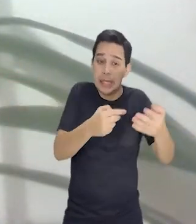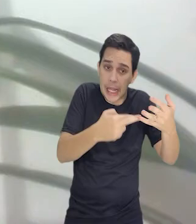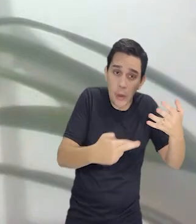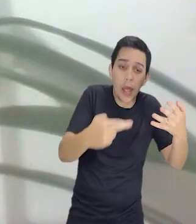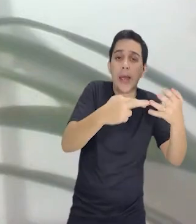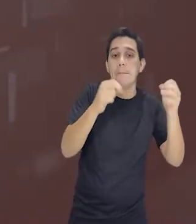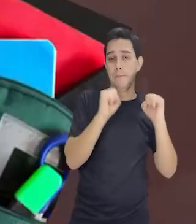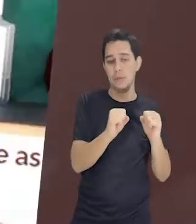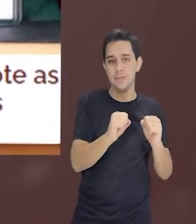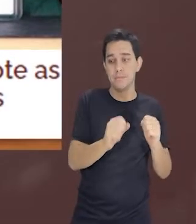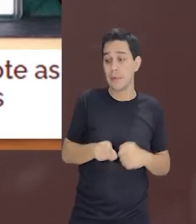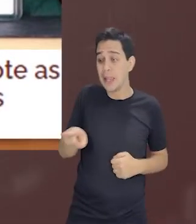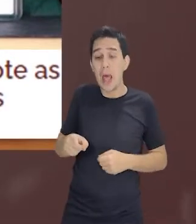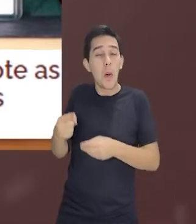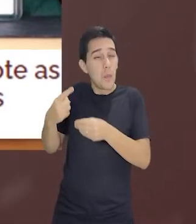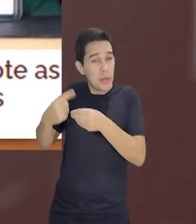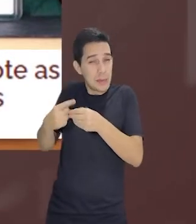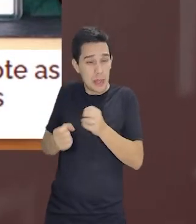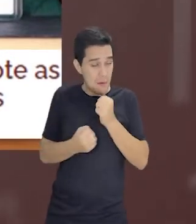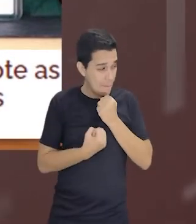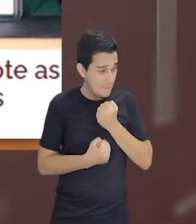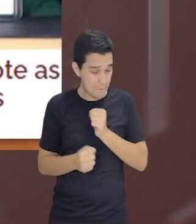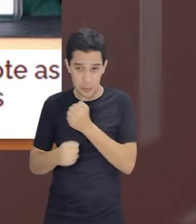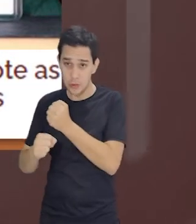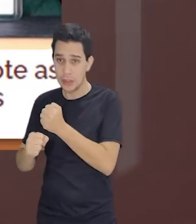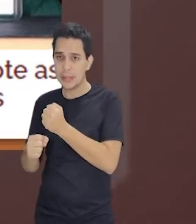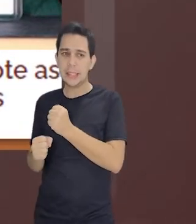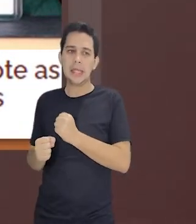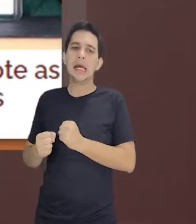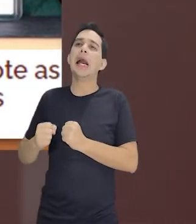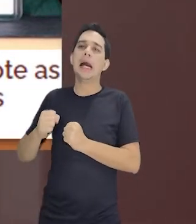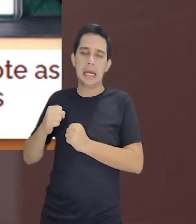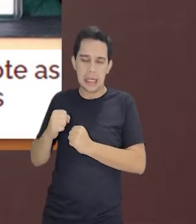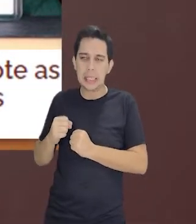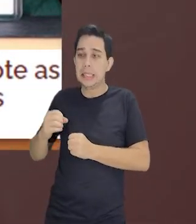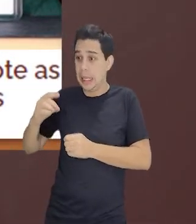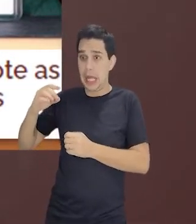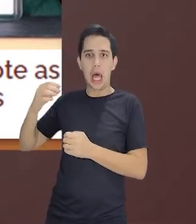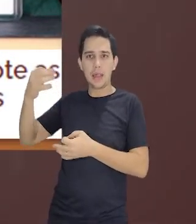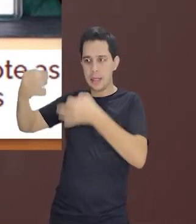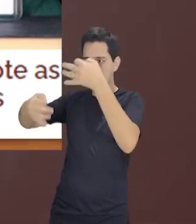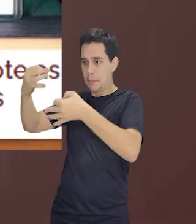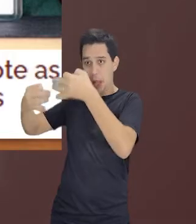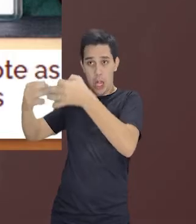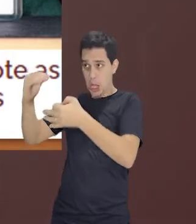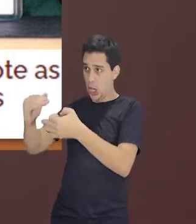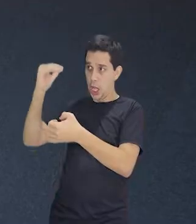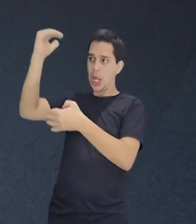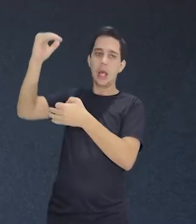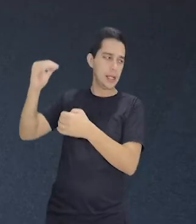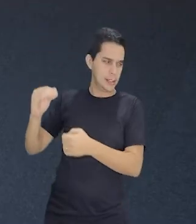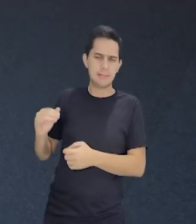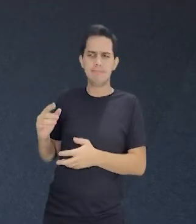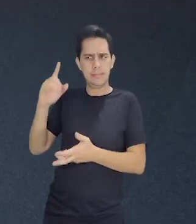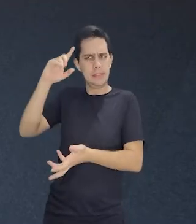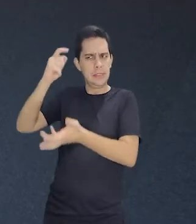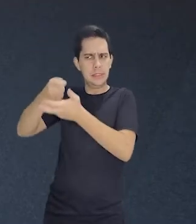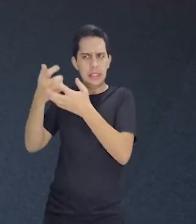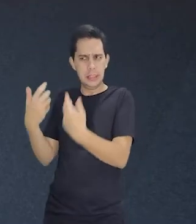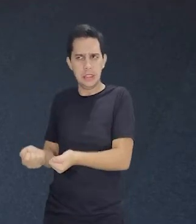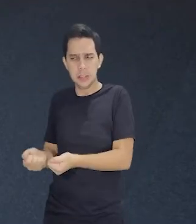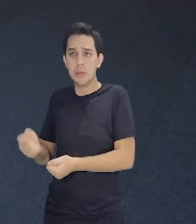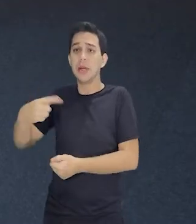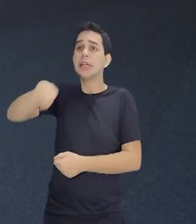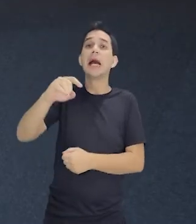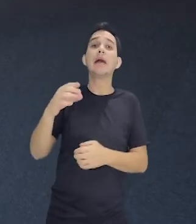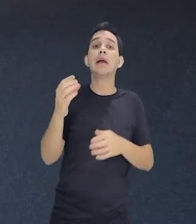decisão monocrática da desembargadora relatora, então também há possibilidade de interposição de recurso para a Câmara. Nós vamos para